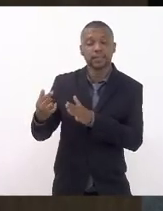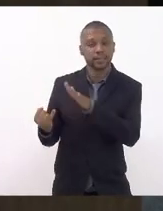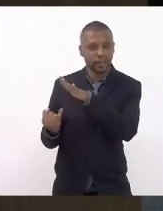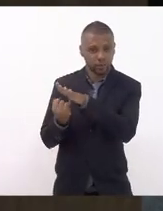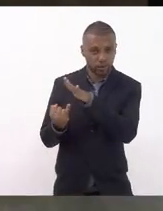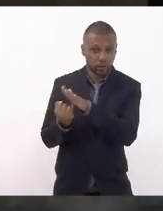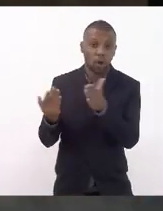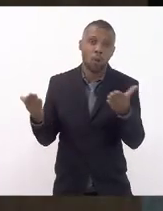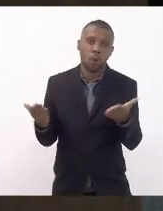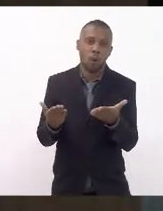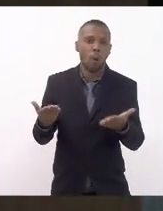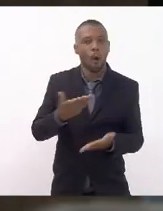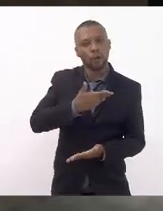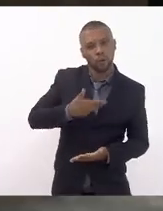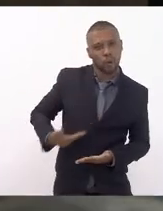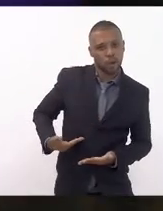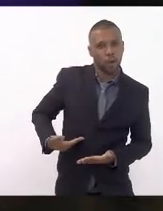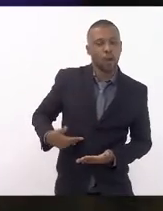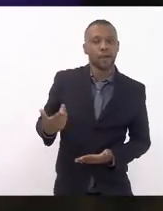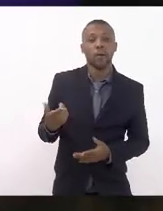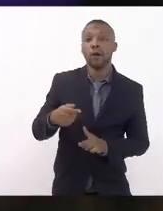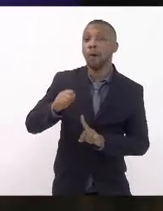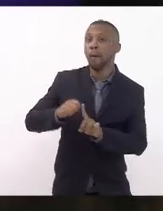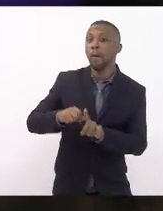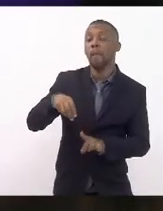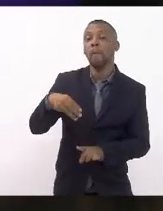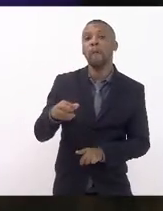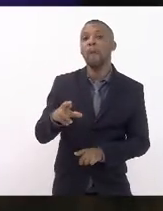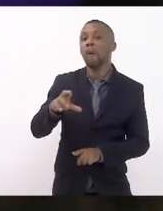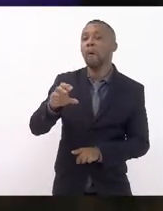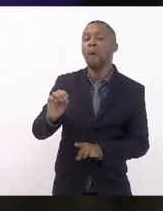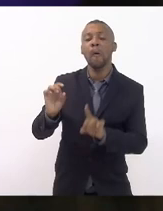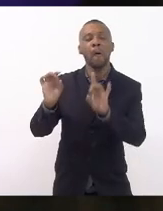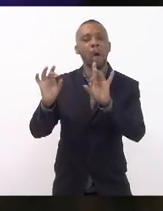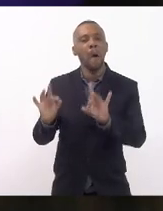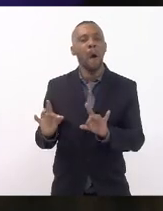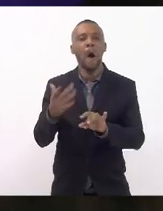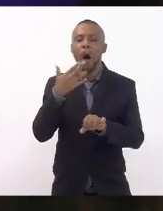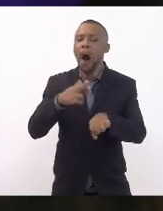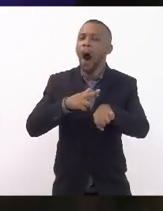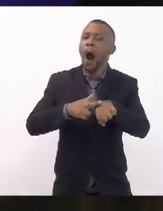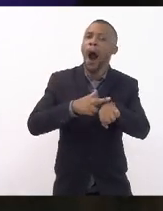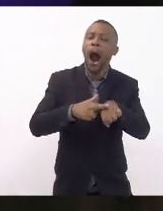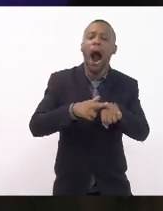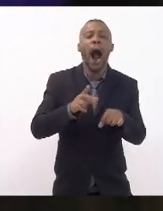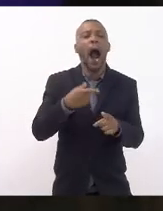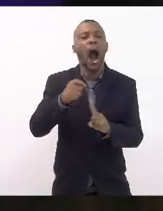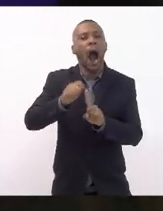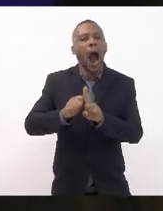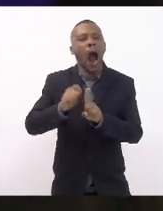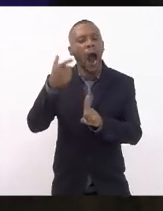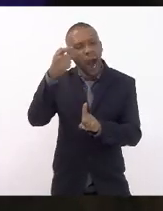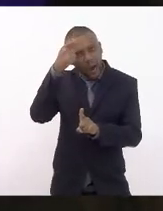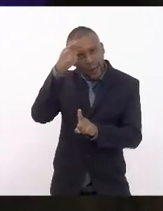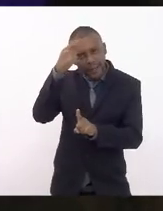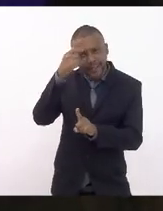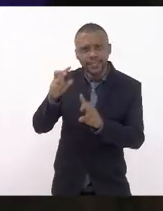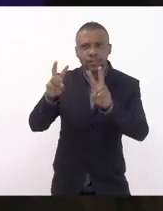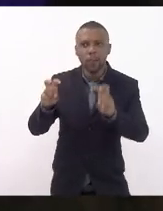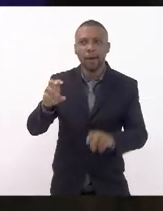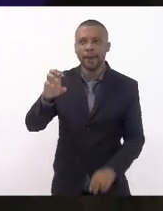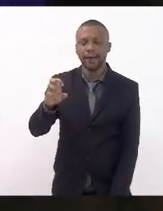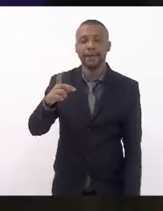hoje, nós estamos no março roxo, que é o mês de conscientização sobre a